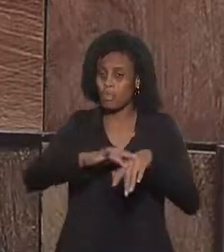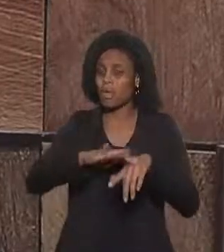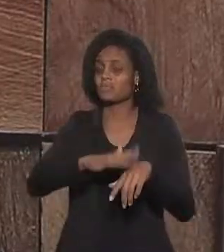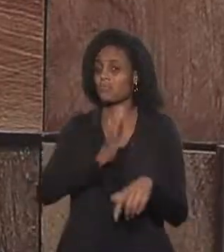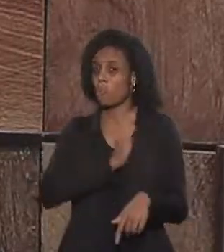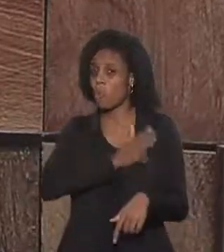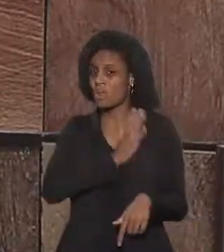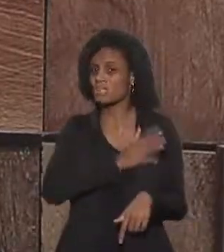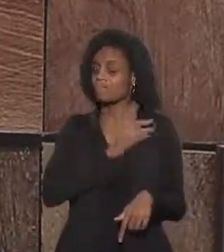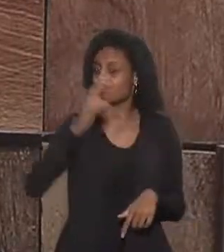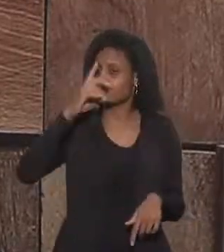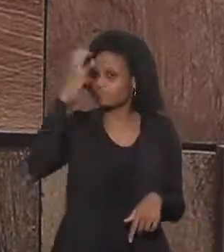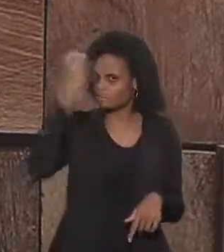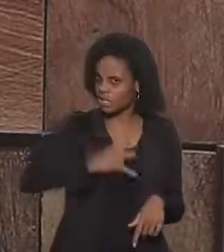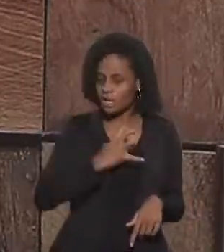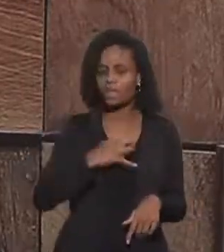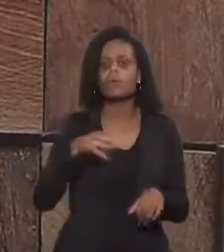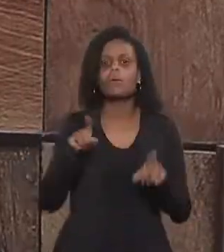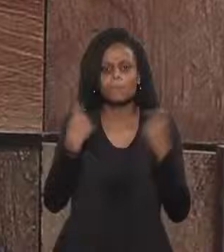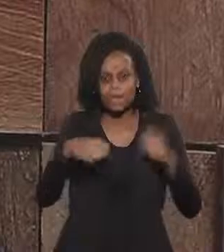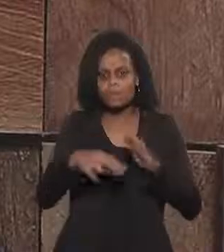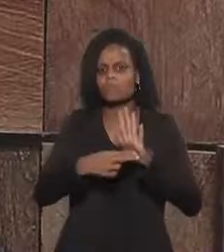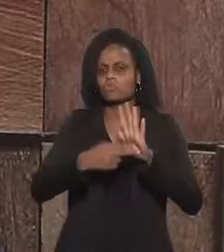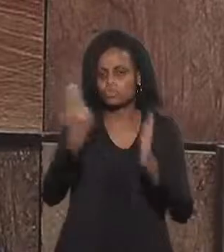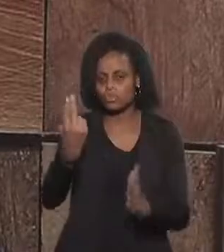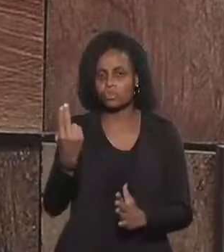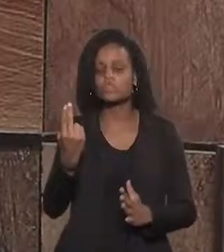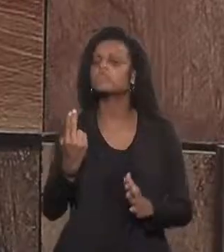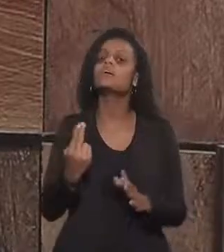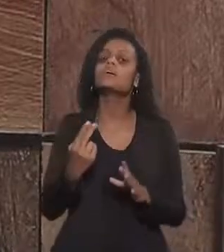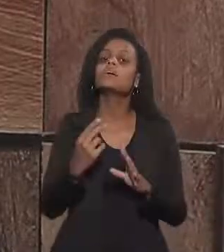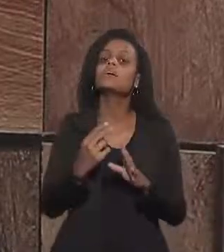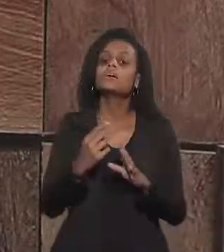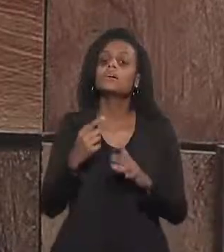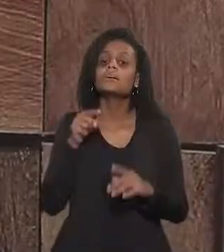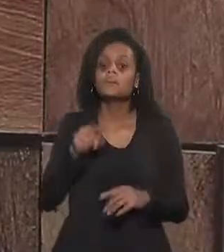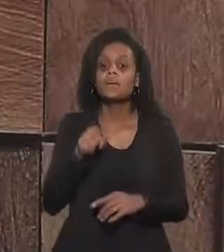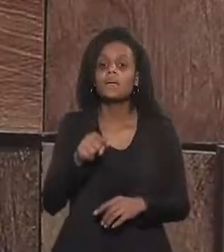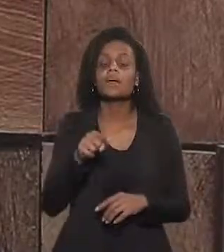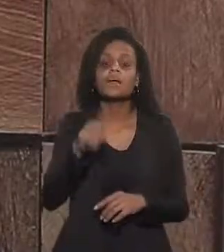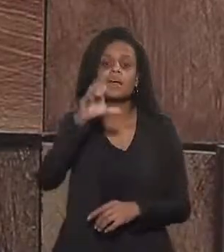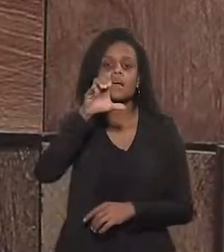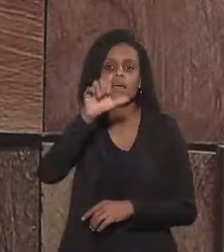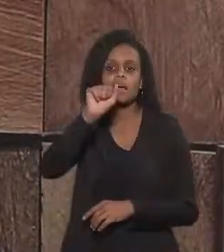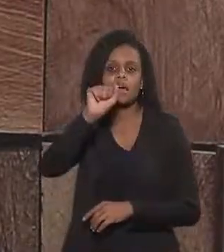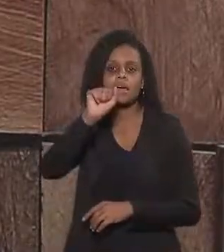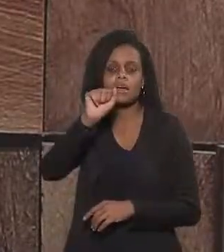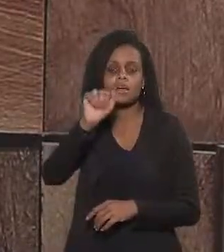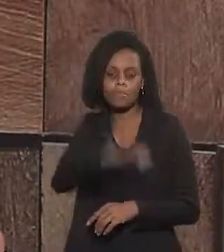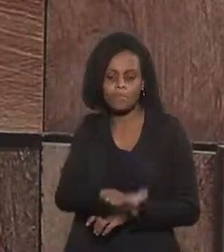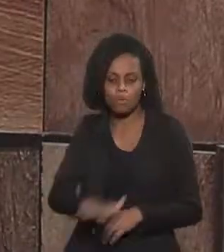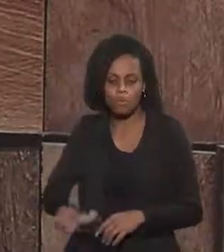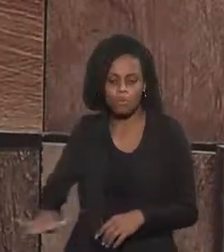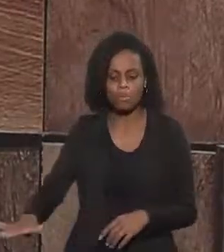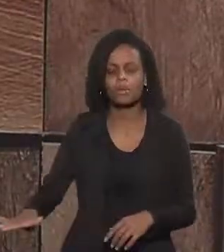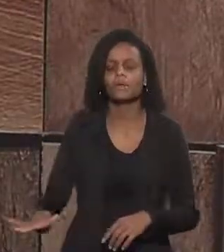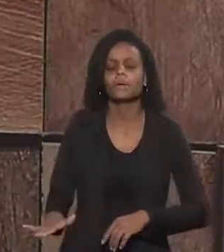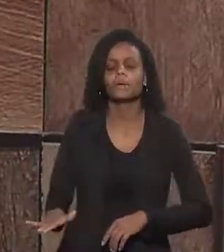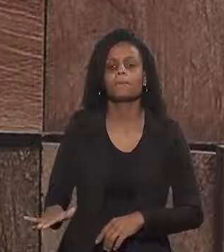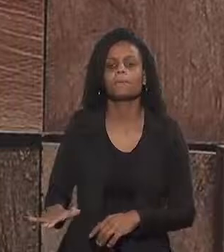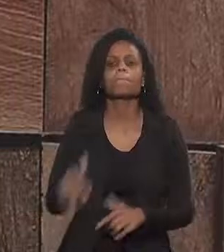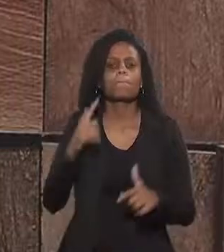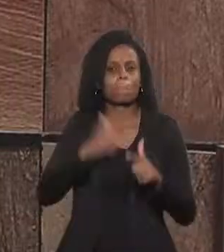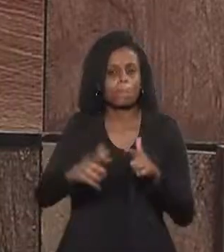que foram submetidas à cirurgia, vão submeter à cirurgia, e são todos eles são